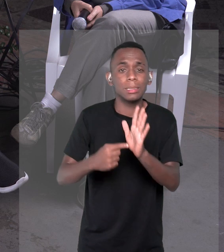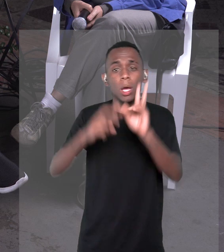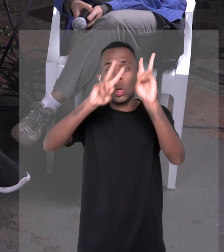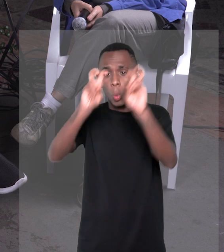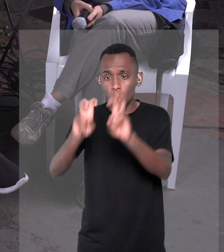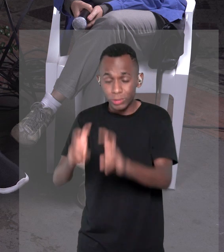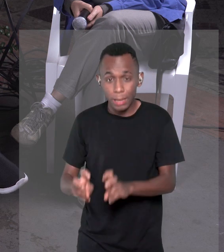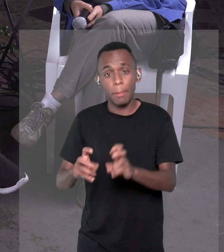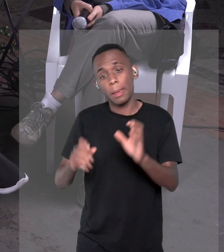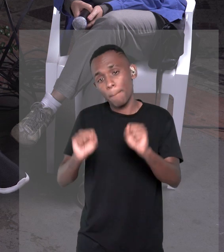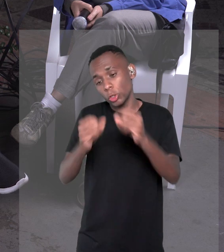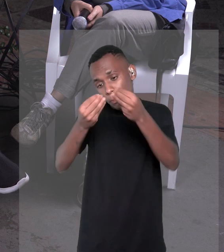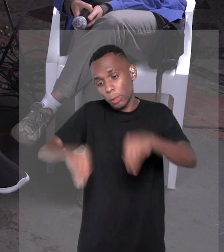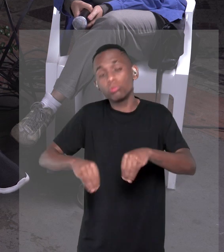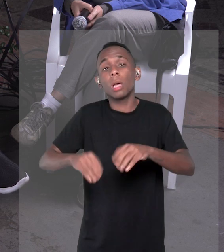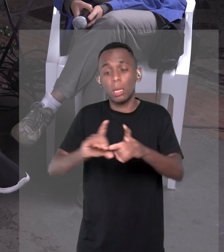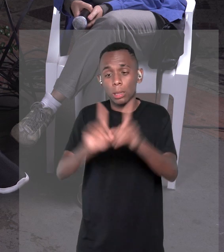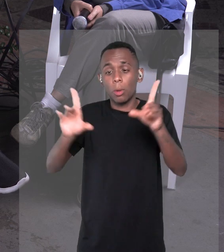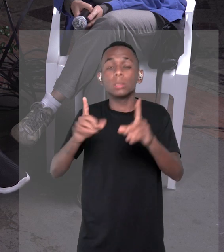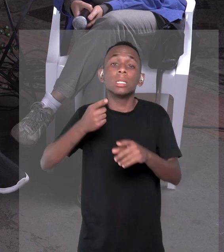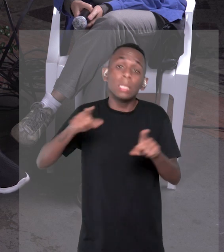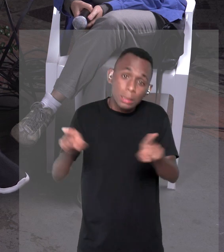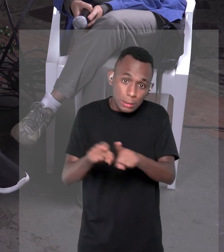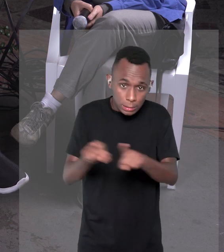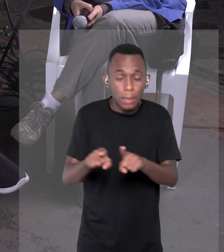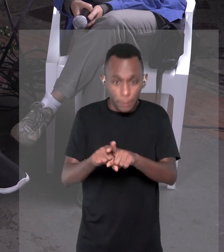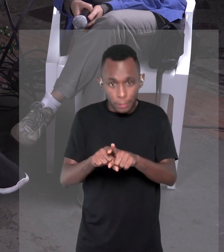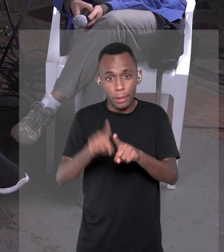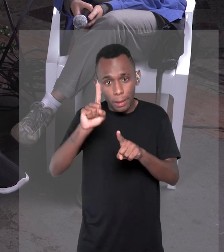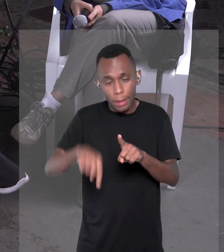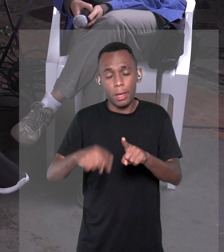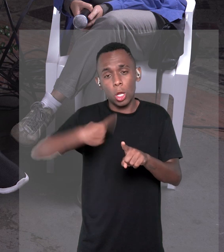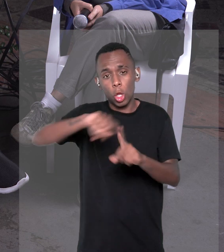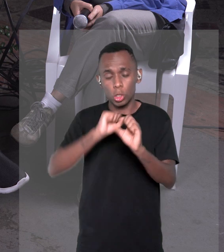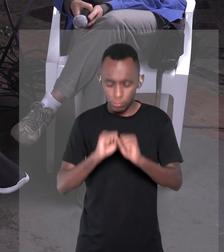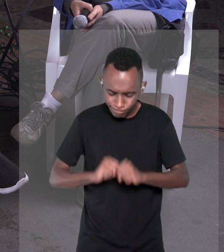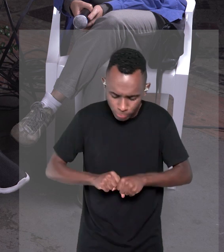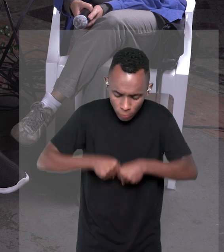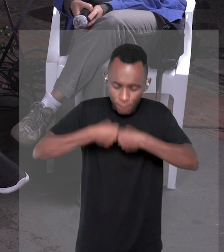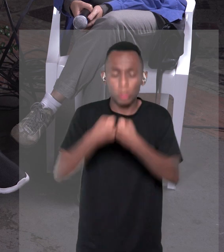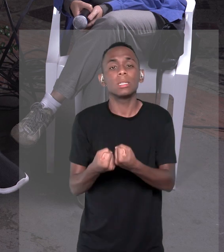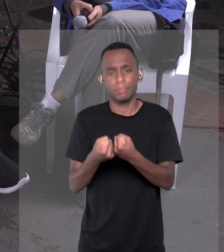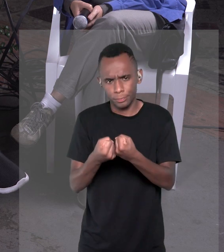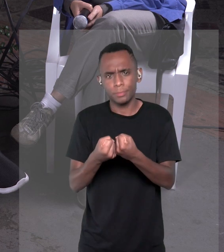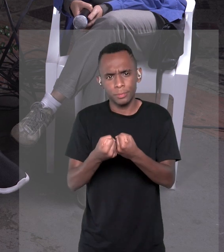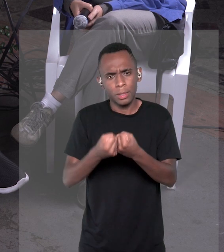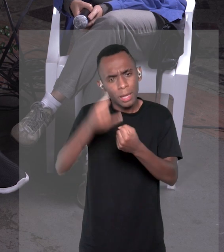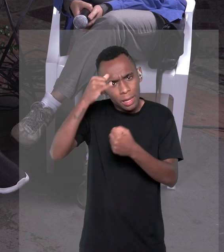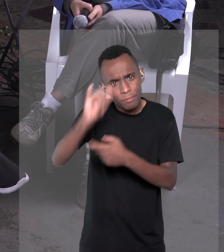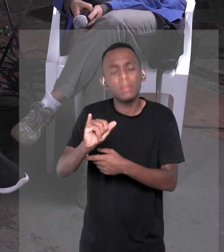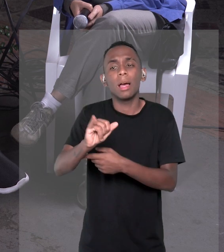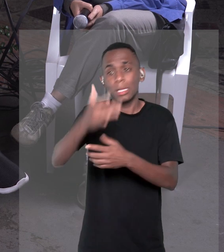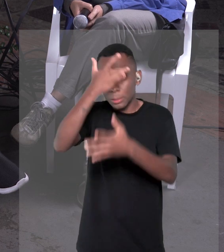aquilo em nós que é uma defesa contra aqueles que querem destruir a